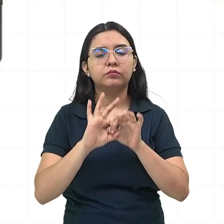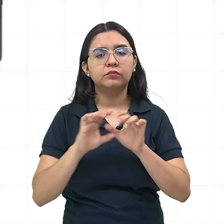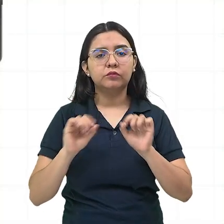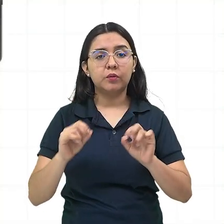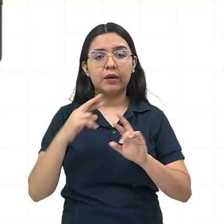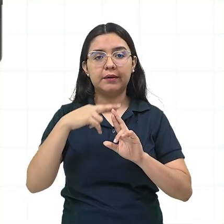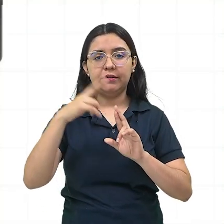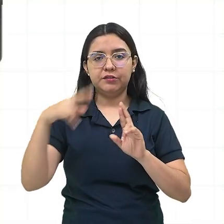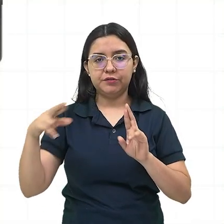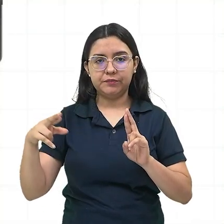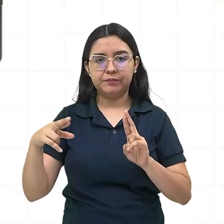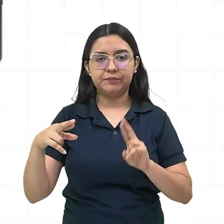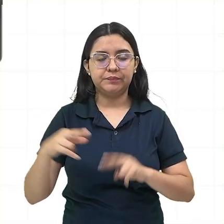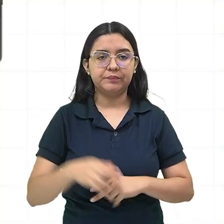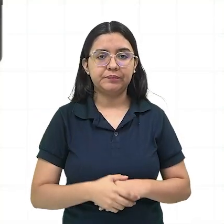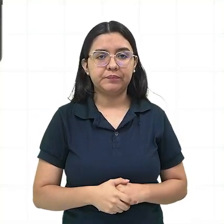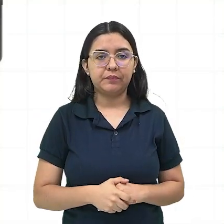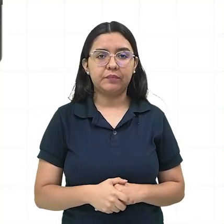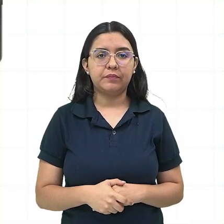da religião.